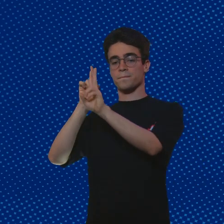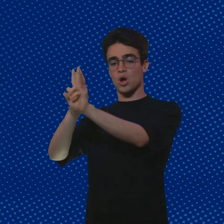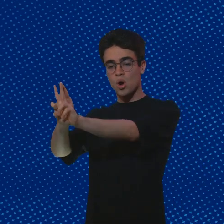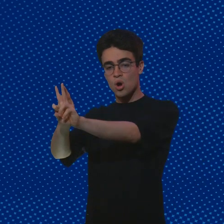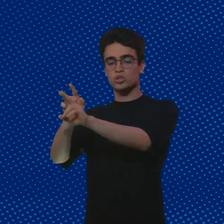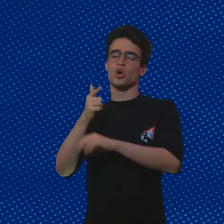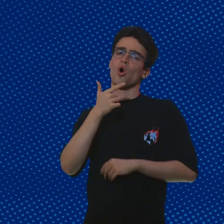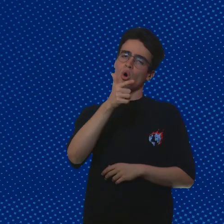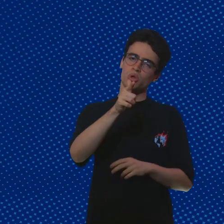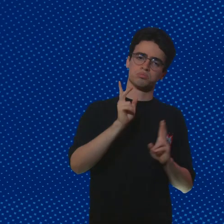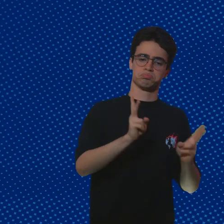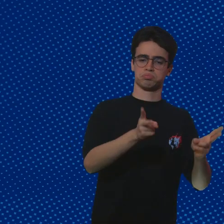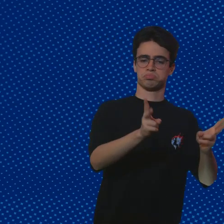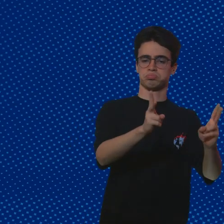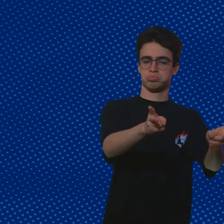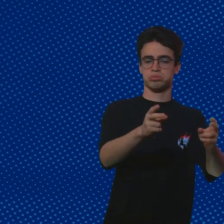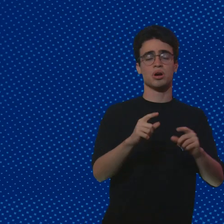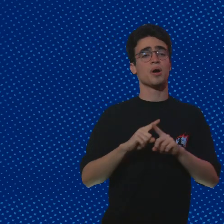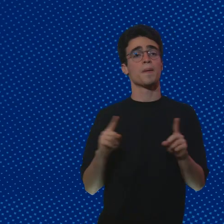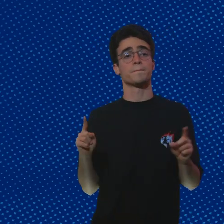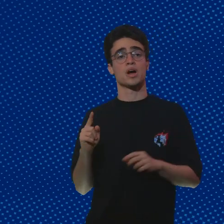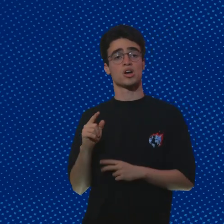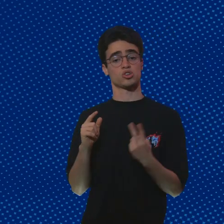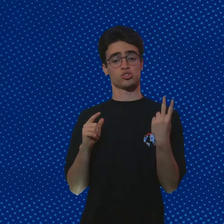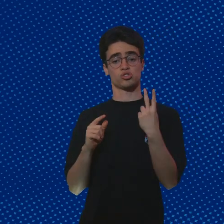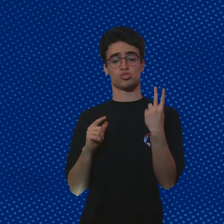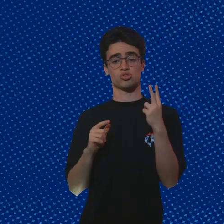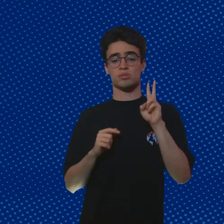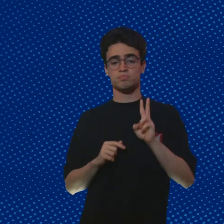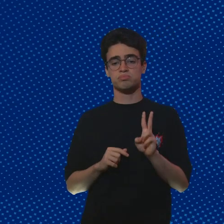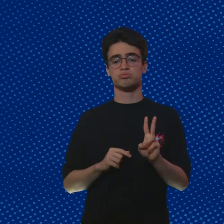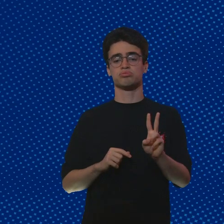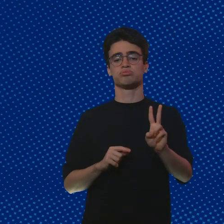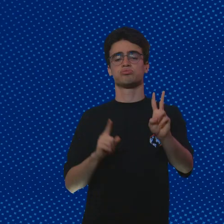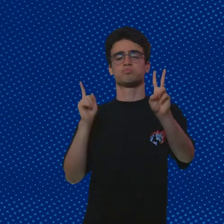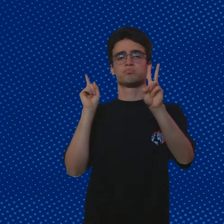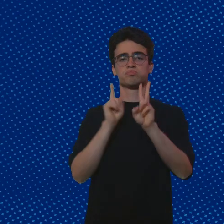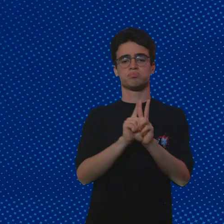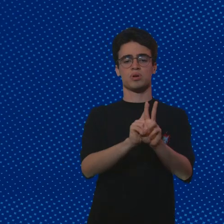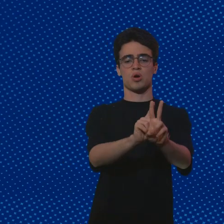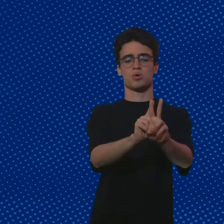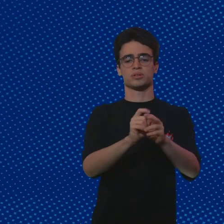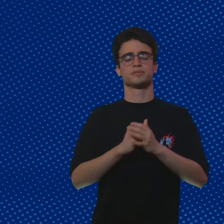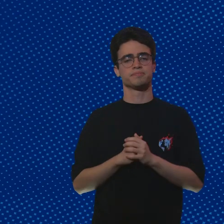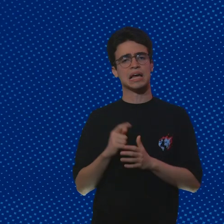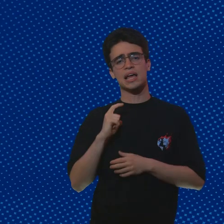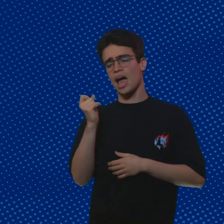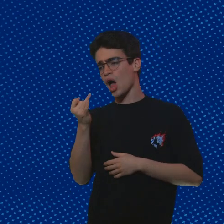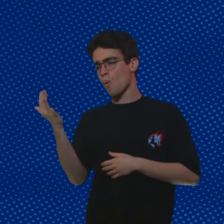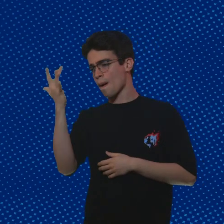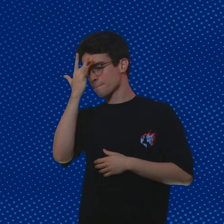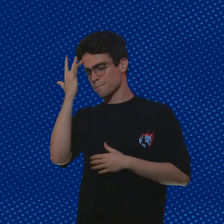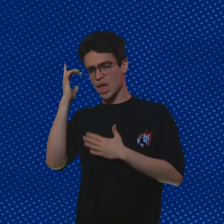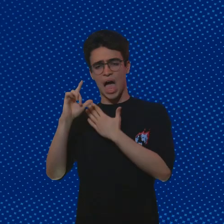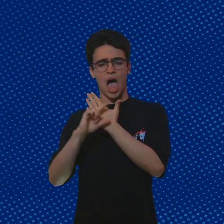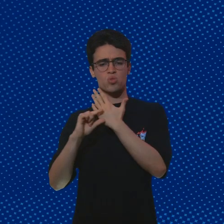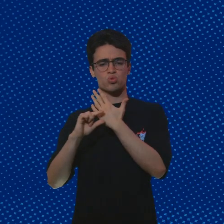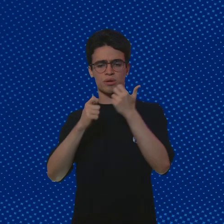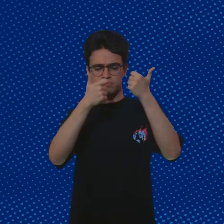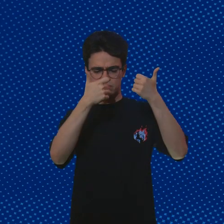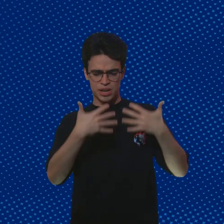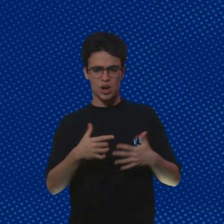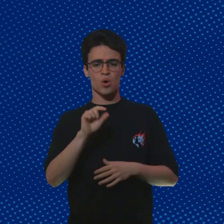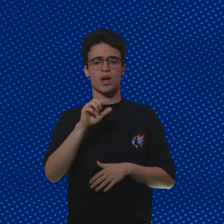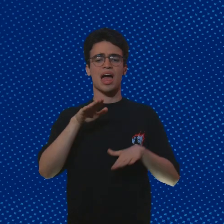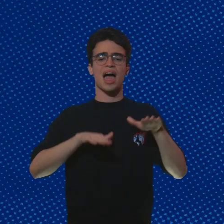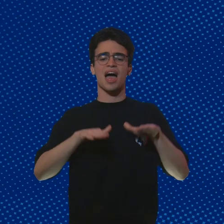para seguir viagem, mas esses 2 discípulos estavam caminhando para Emaús. E alguns comentaristas falam que talvez a